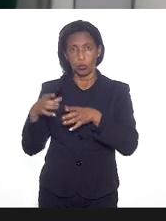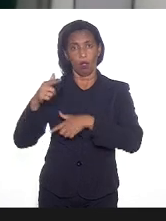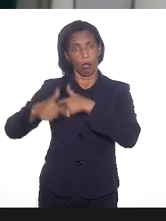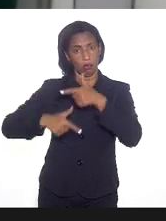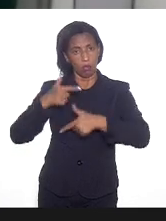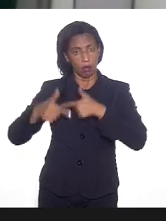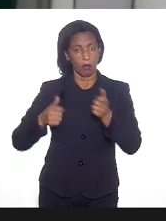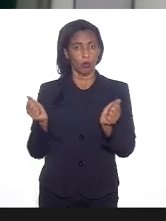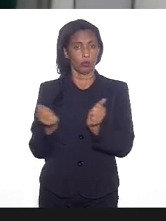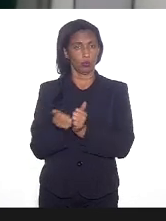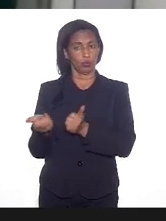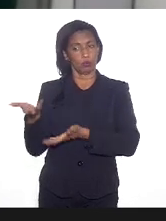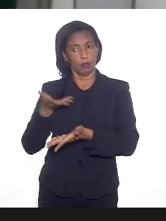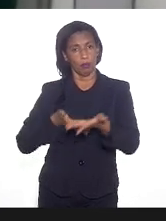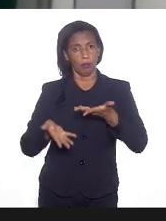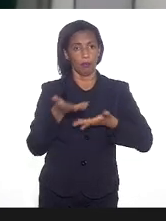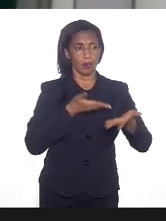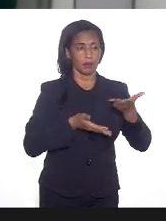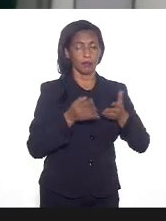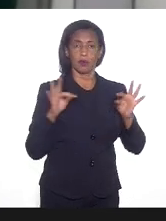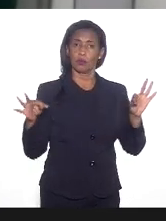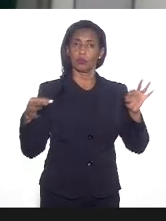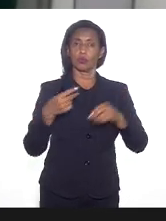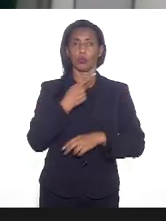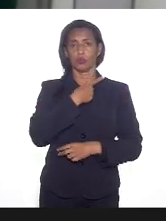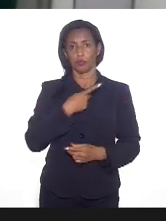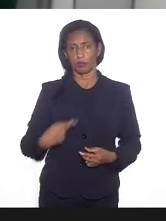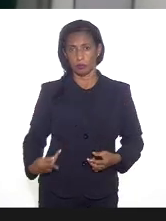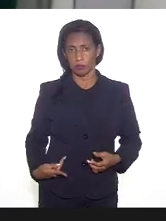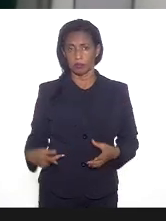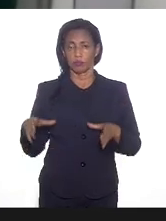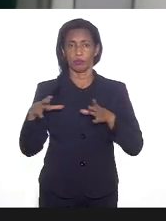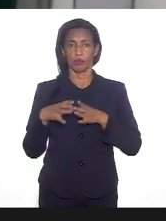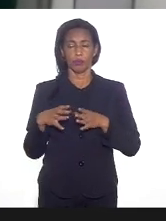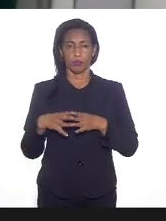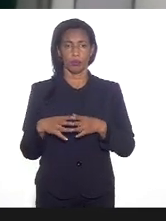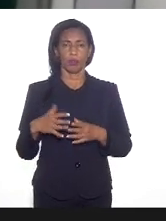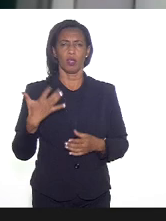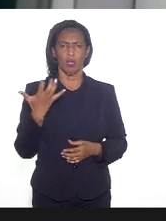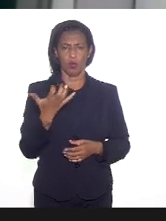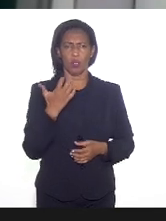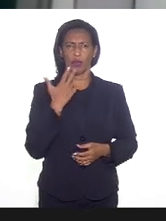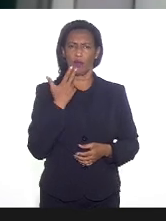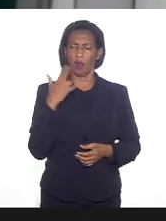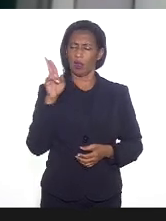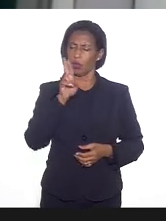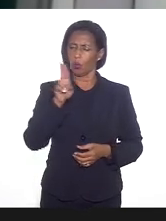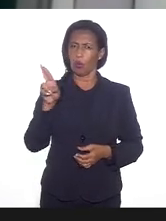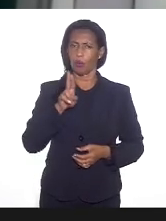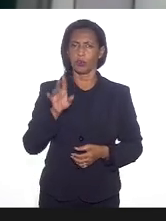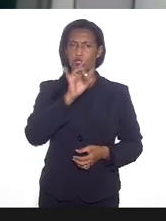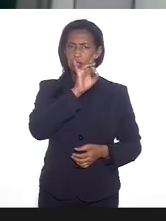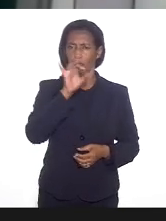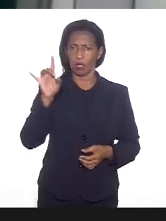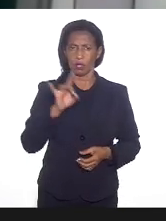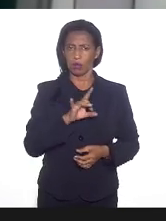com a participação do próprio Flávio Serafini, presidente da comissão. Eu faço questão de citar nominalmente